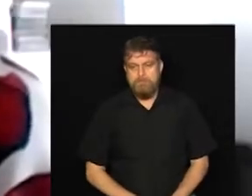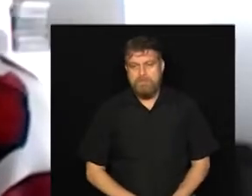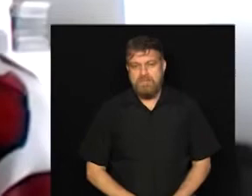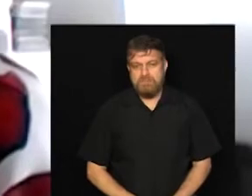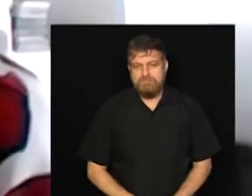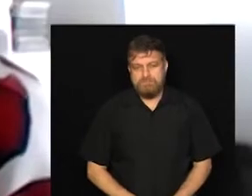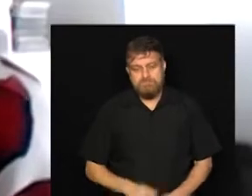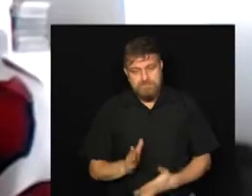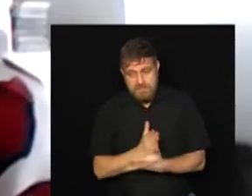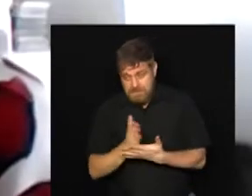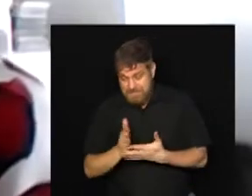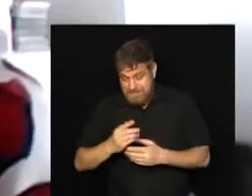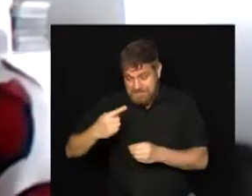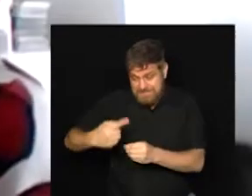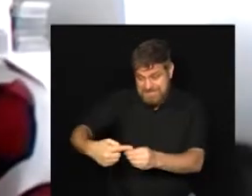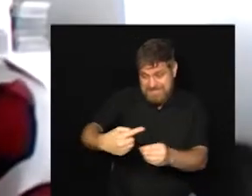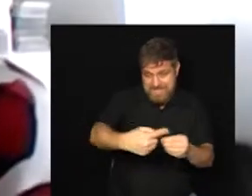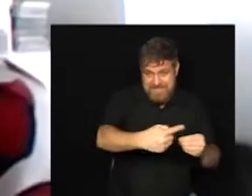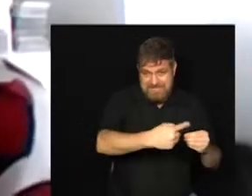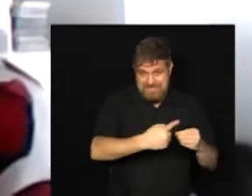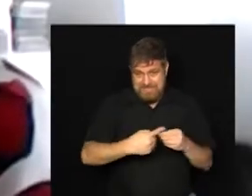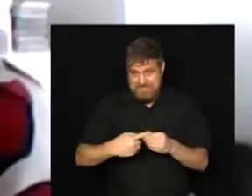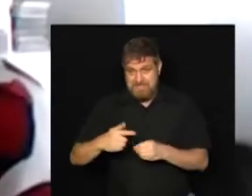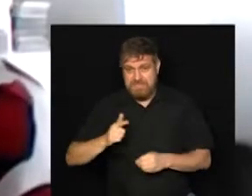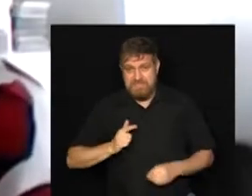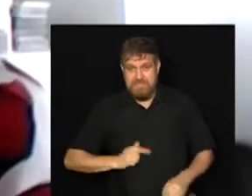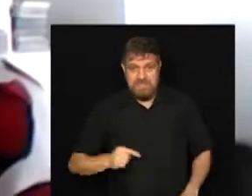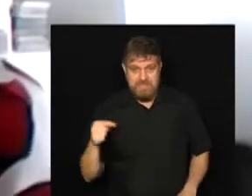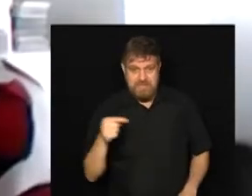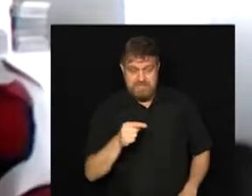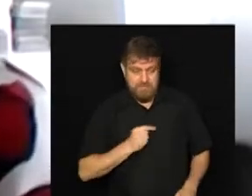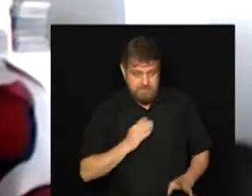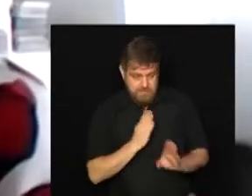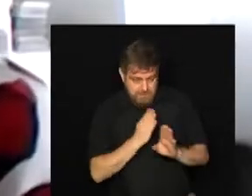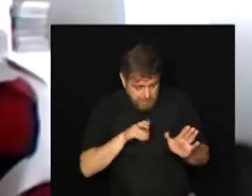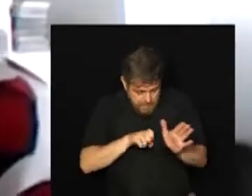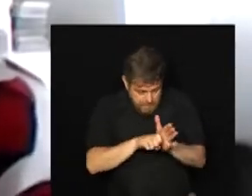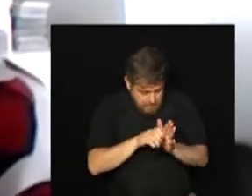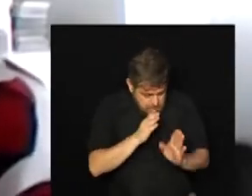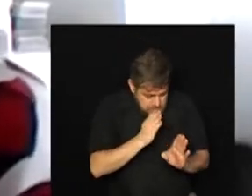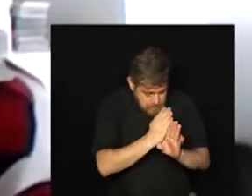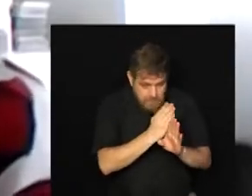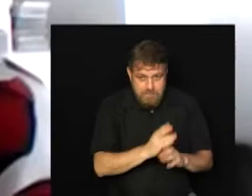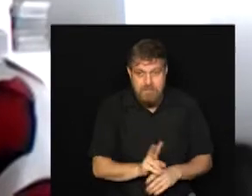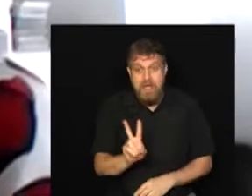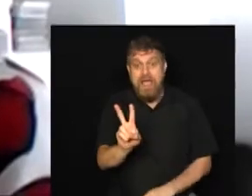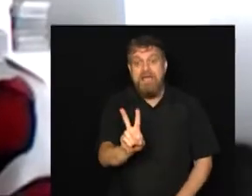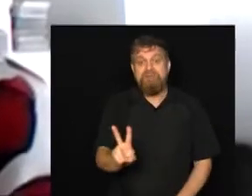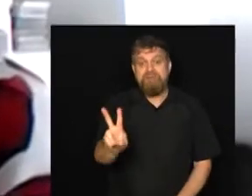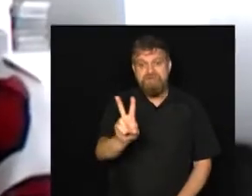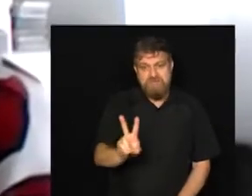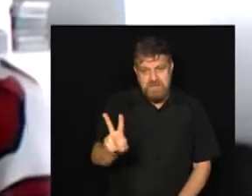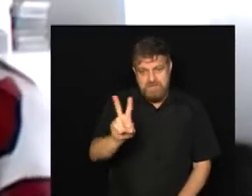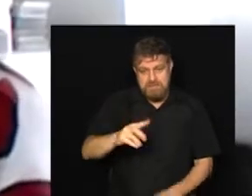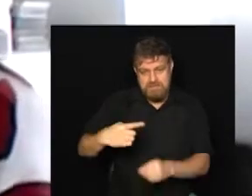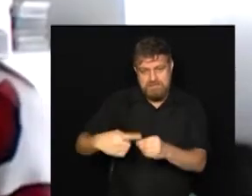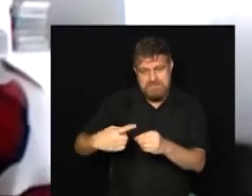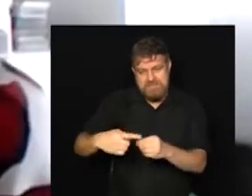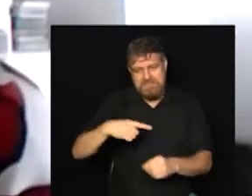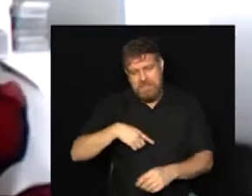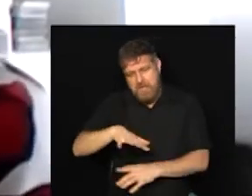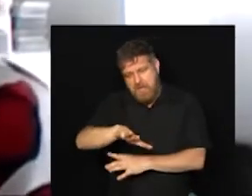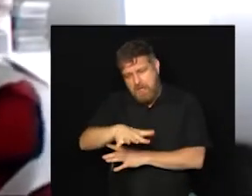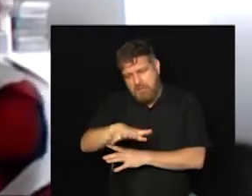Dependendo do município, ele fica só com a cargo do diagnóstico. Valinhos, como é um município que está em torno de